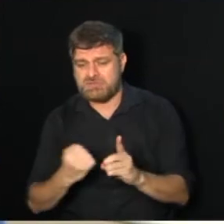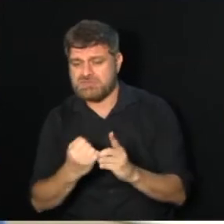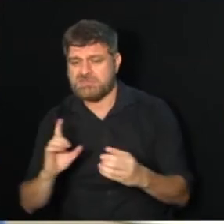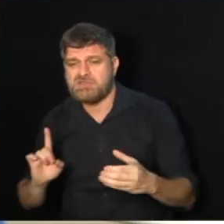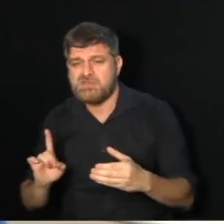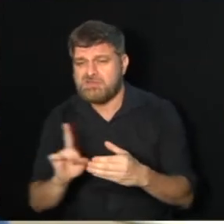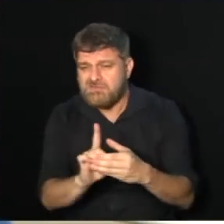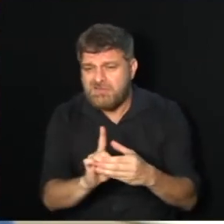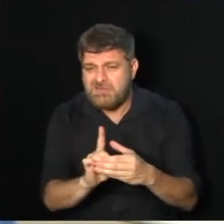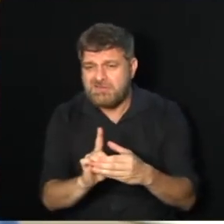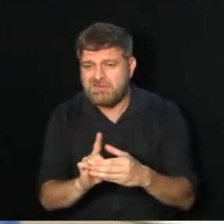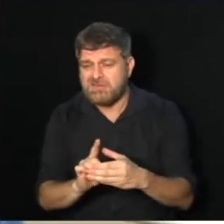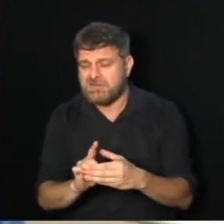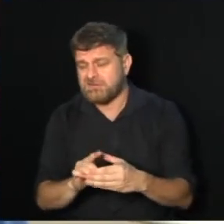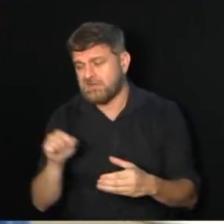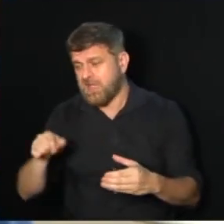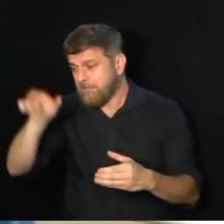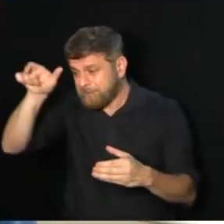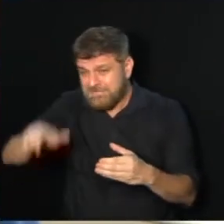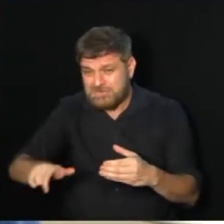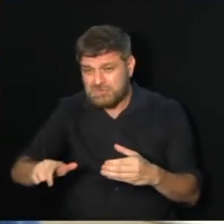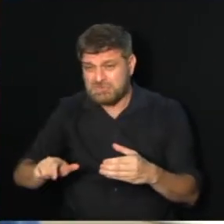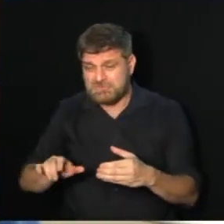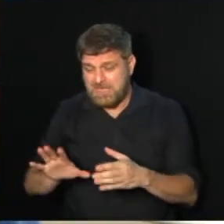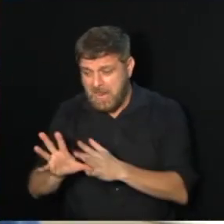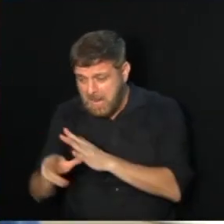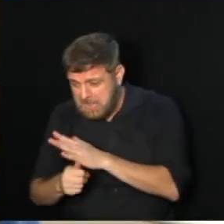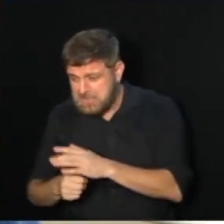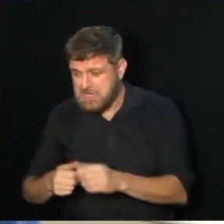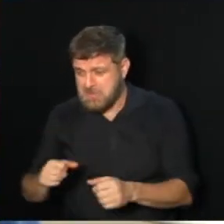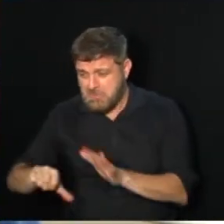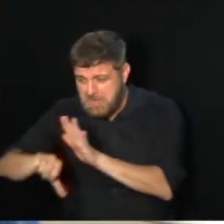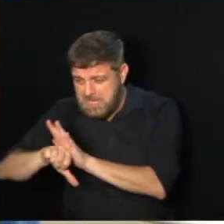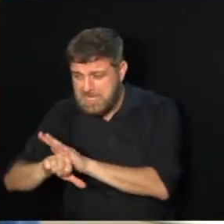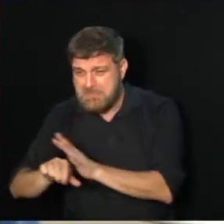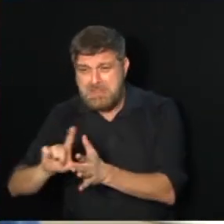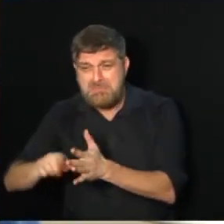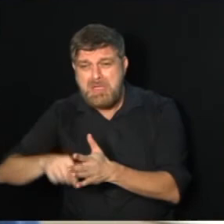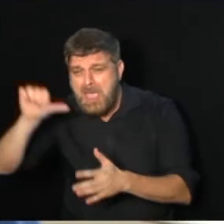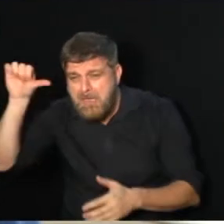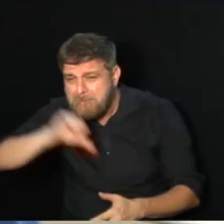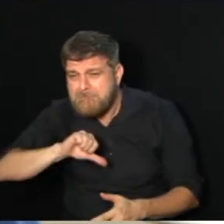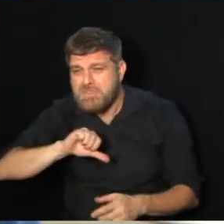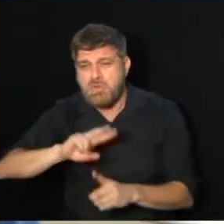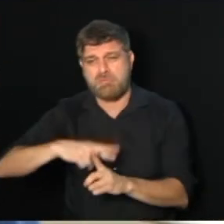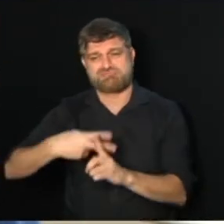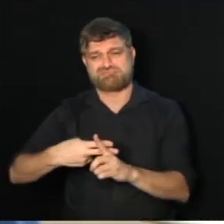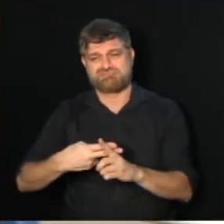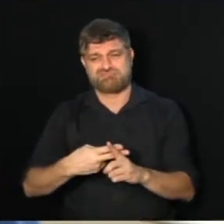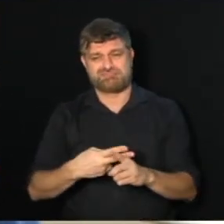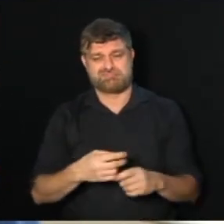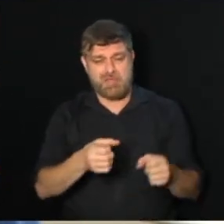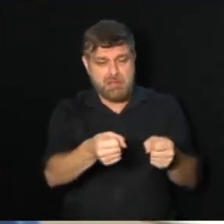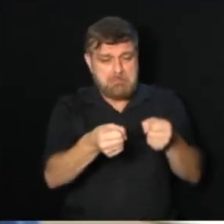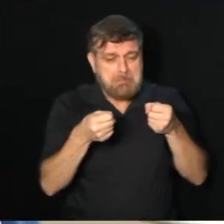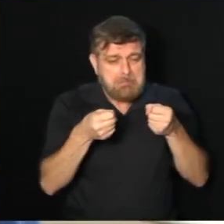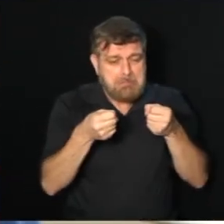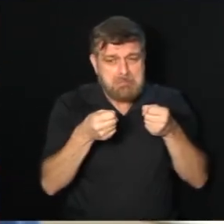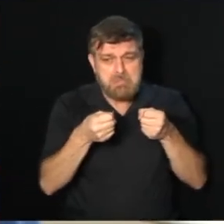sociedade, talvez pior do que ele antes da sentença. O objetivo da justiça restaurativa é